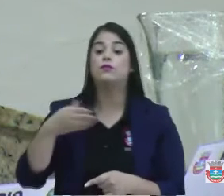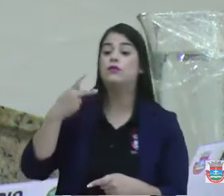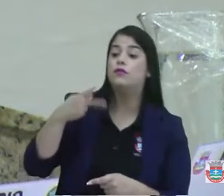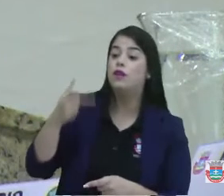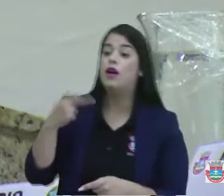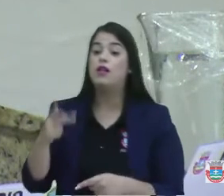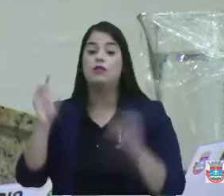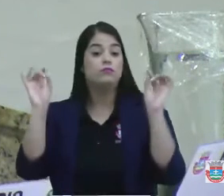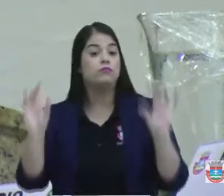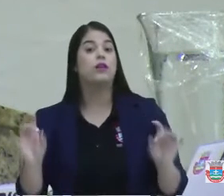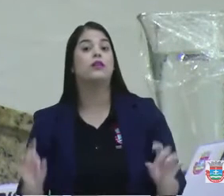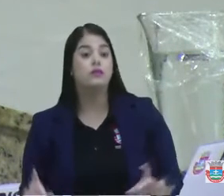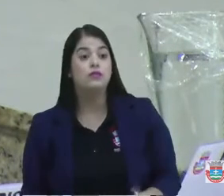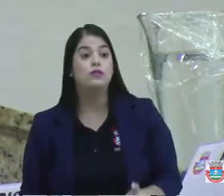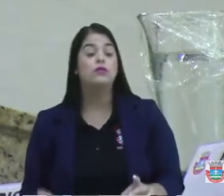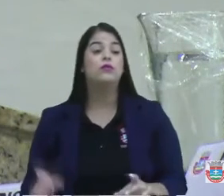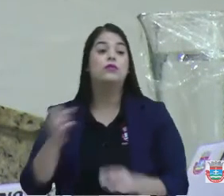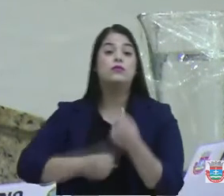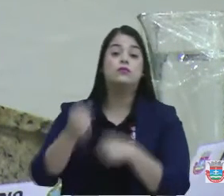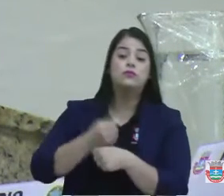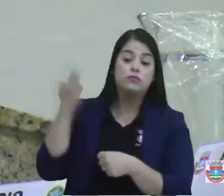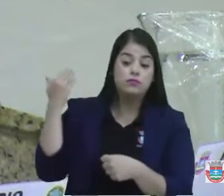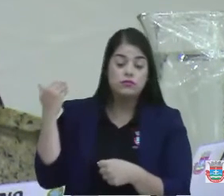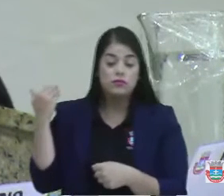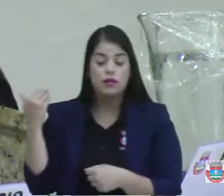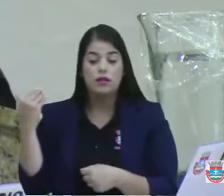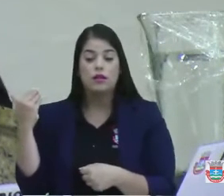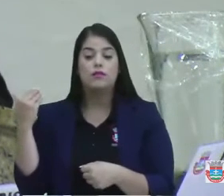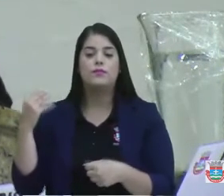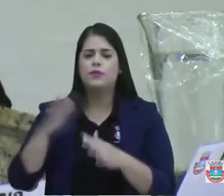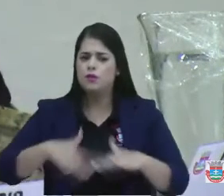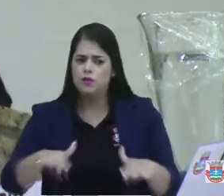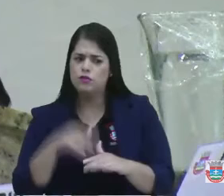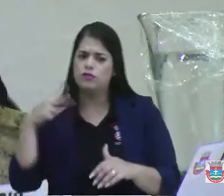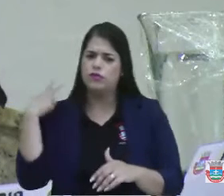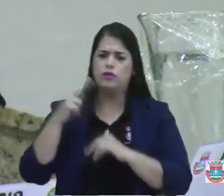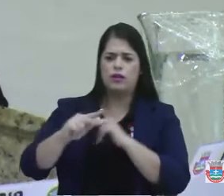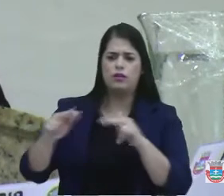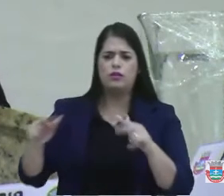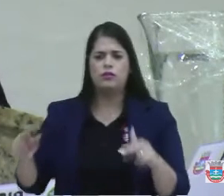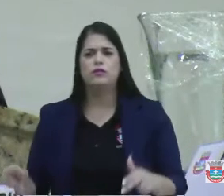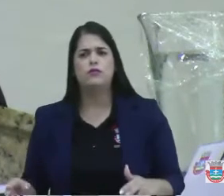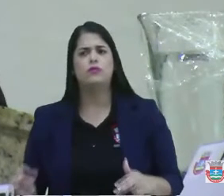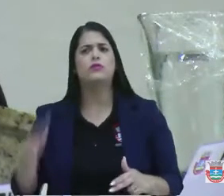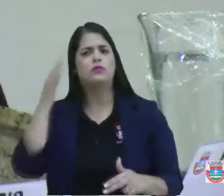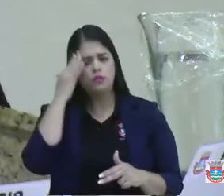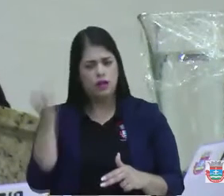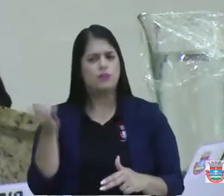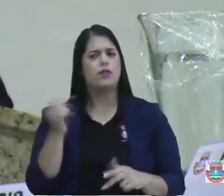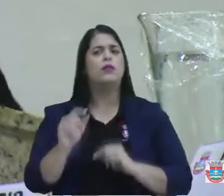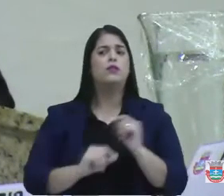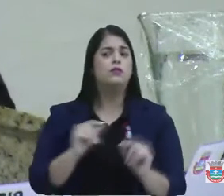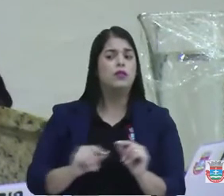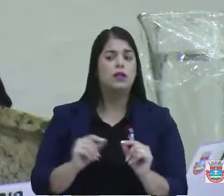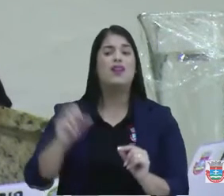falou das especialidades na outra gestão todos nós vereadores aqui que foram reeleitos sabe